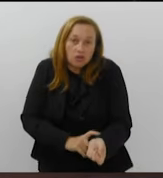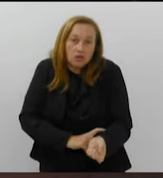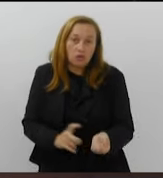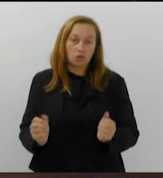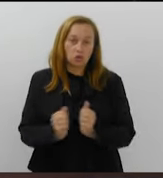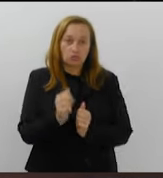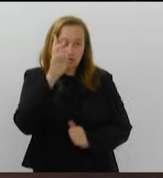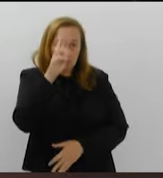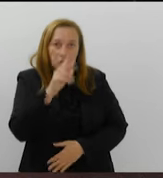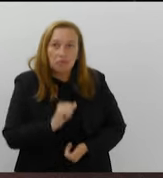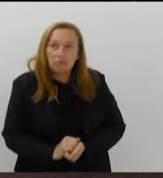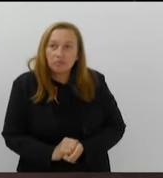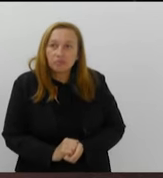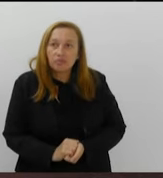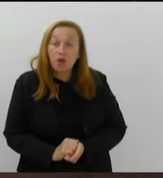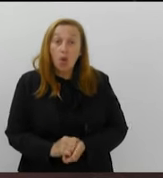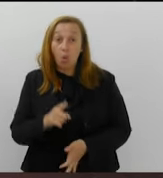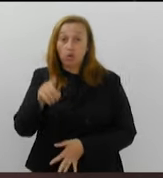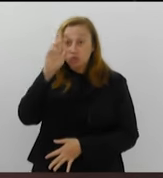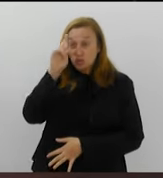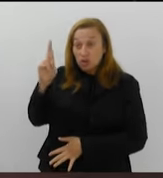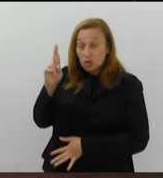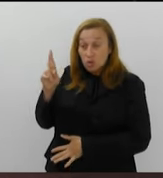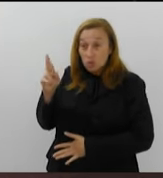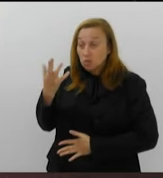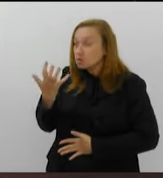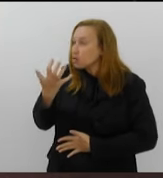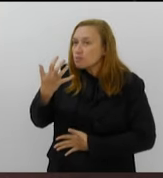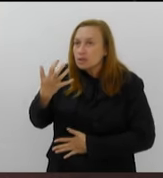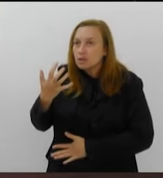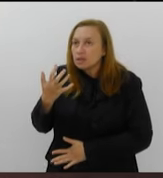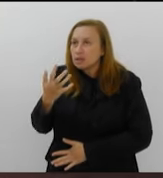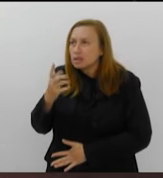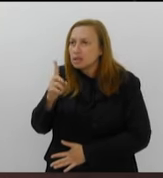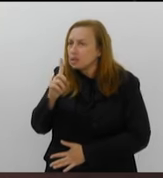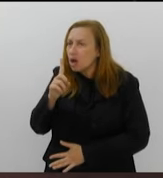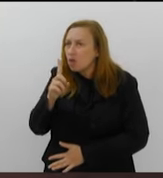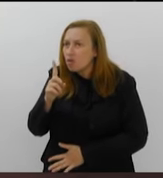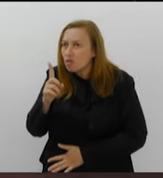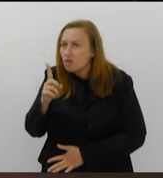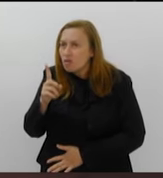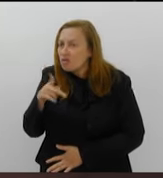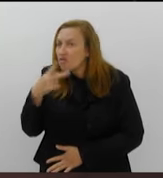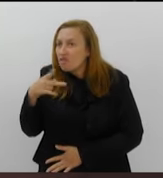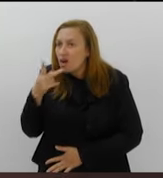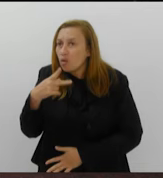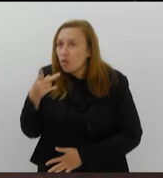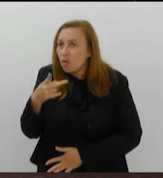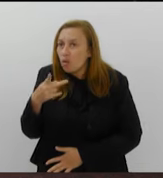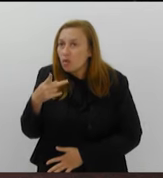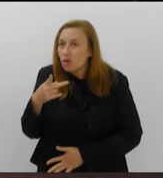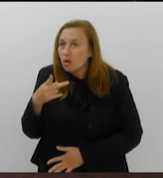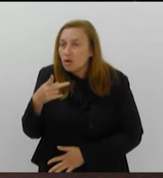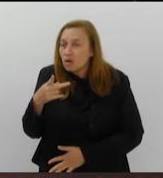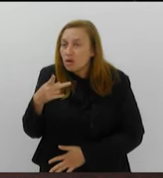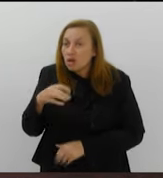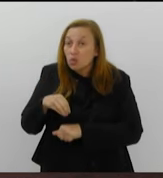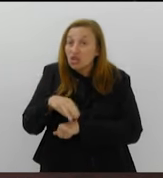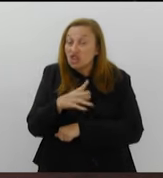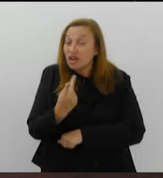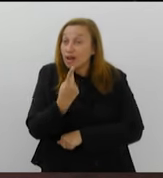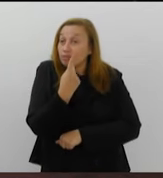Excelência. Quando Vossa Excelência sequer nenhum minuto citou que o indicado